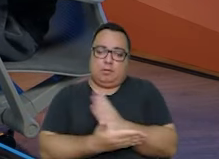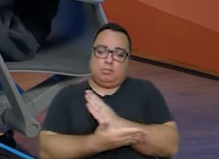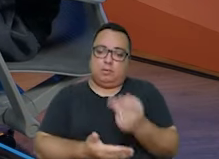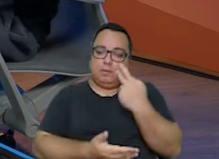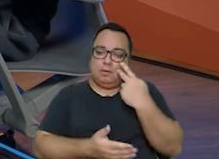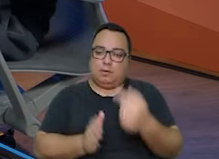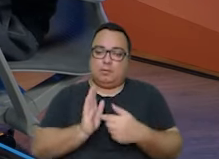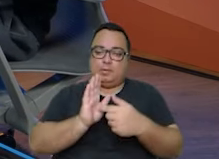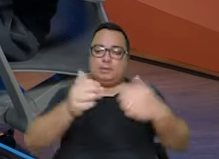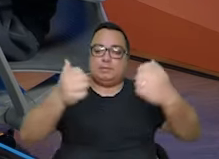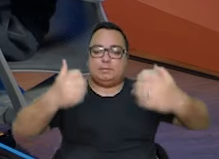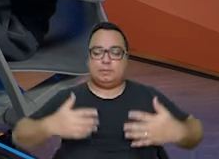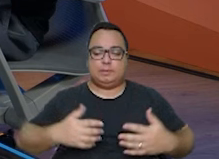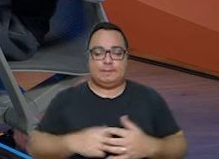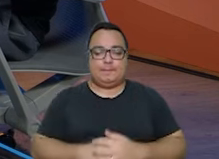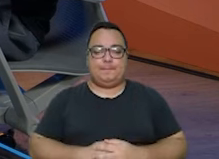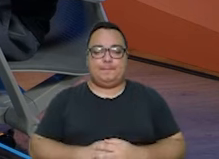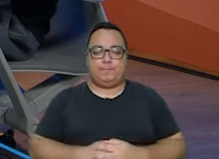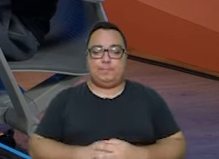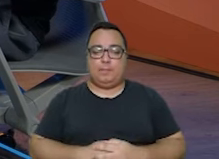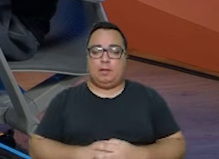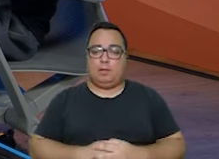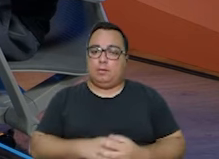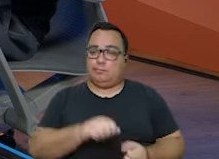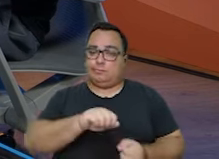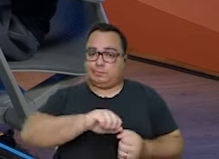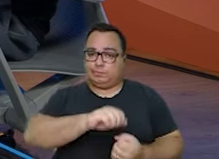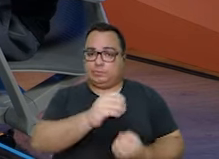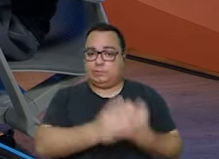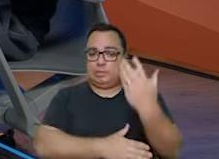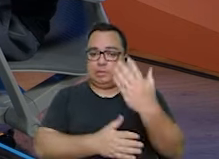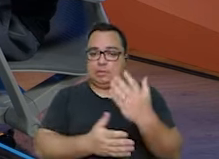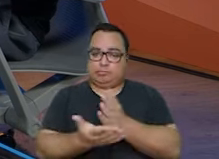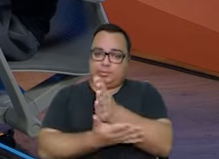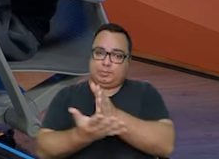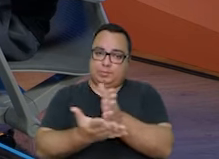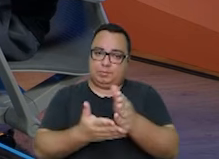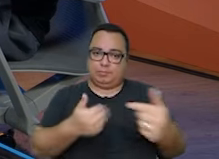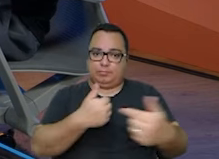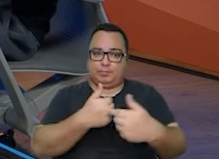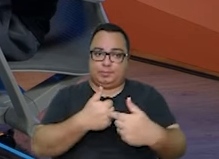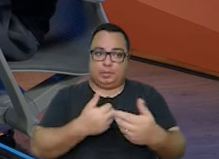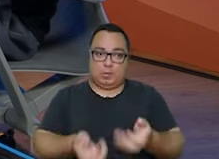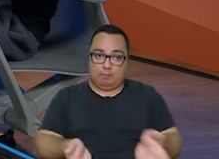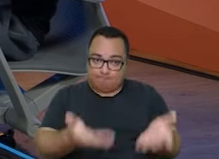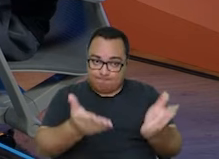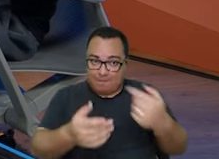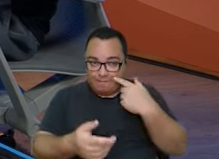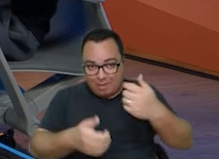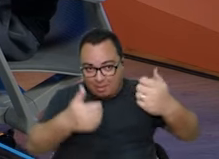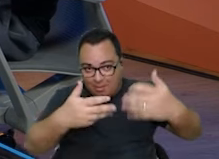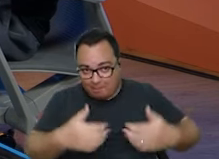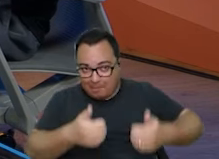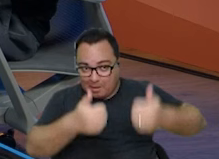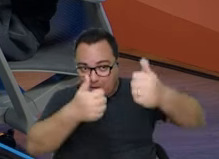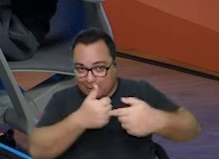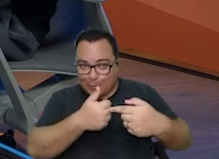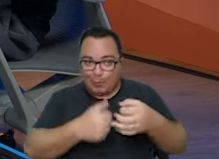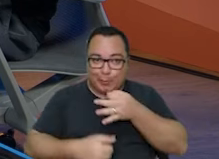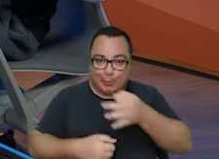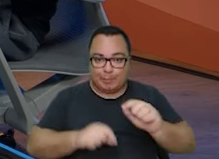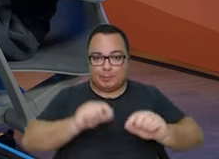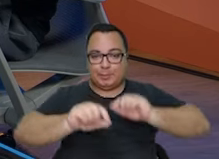posição Às vezes você criar meios né avaliação são meios para incentivar o cliente a falar do seu negócio seja bem